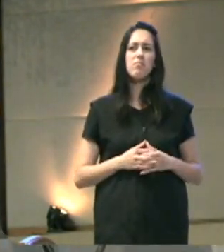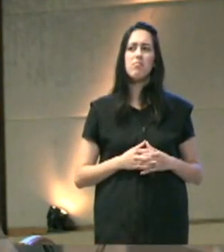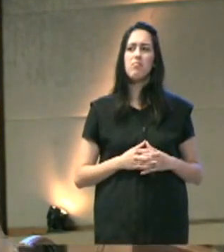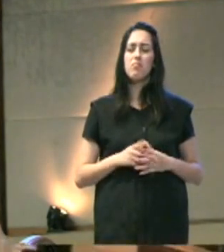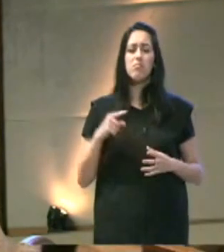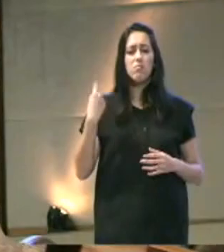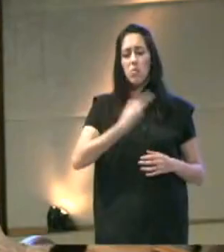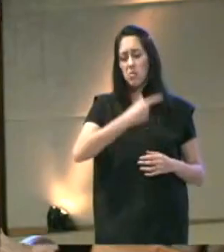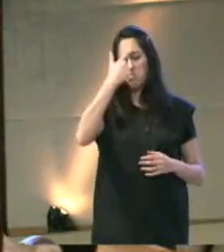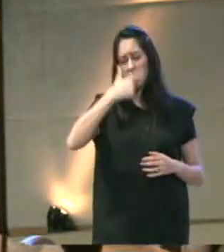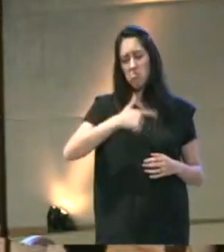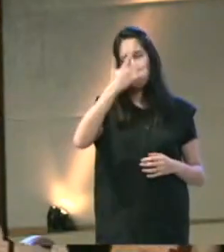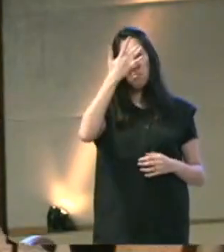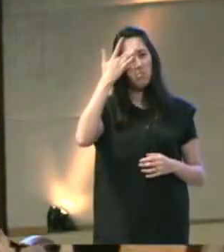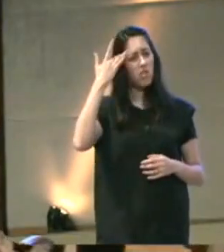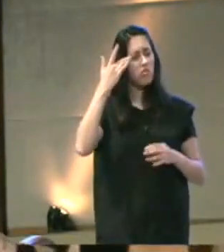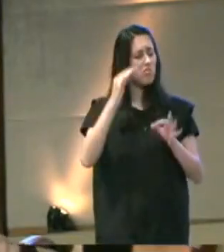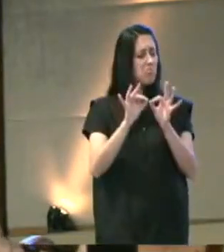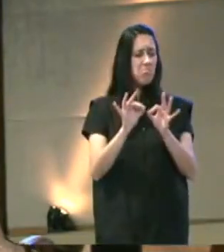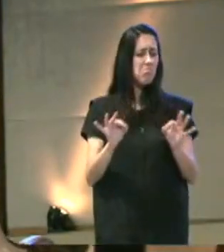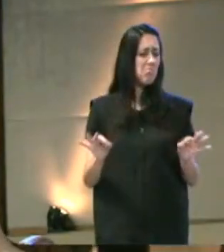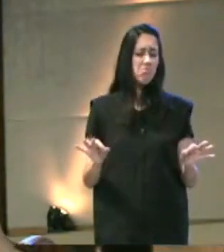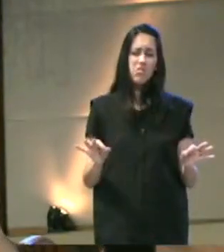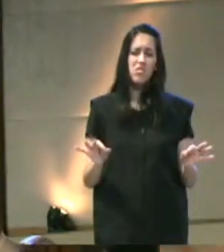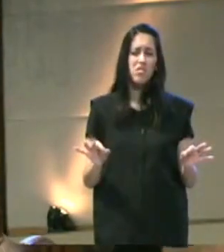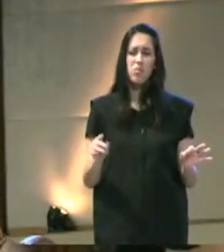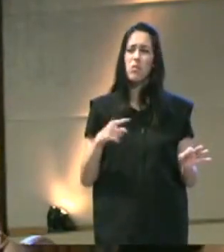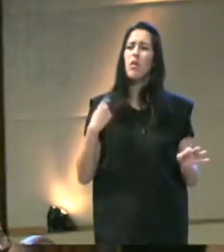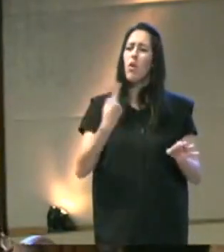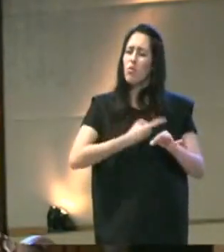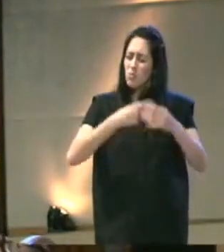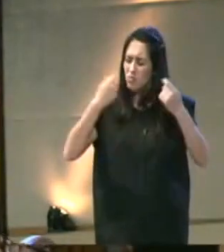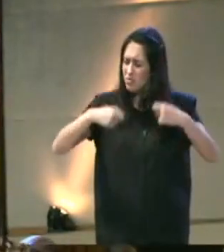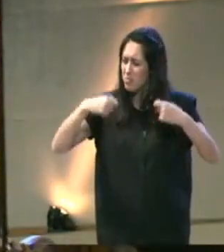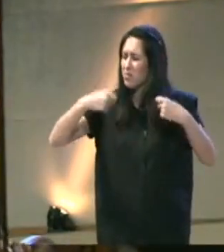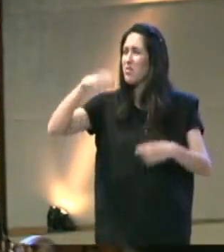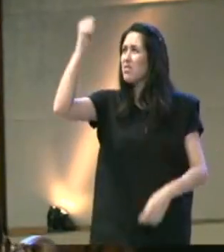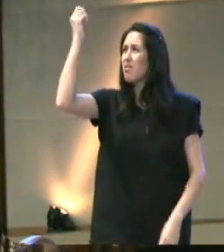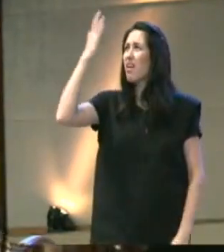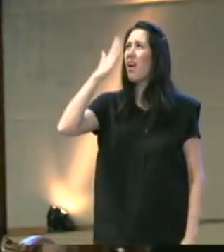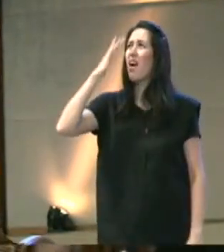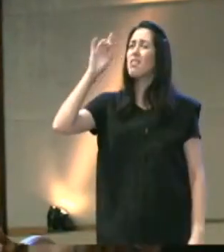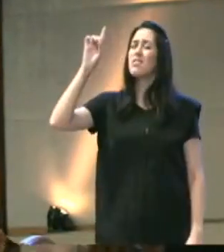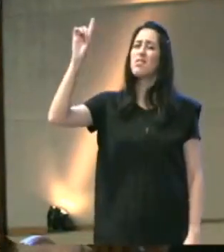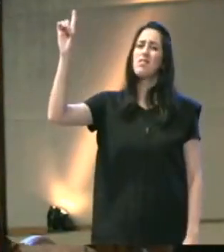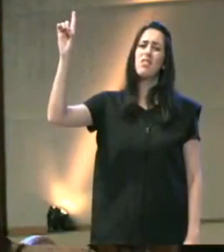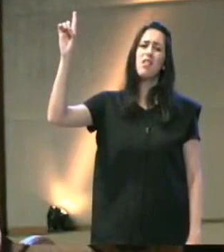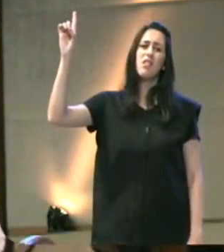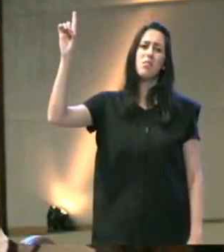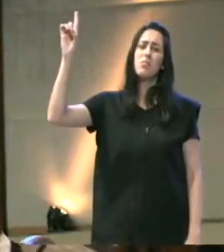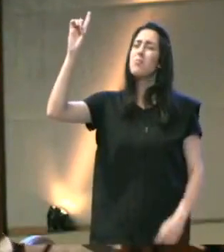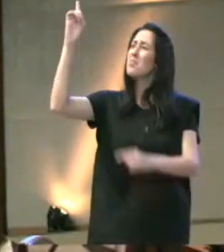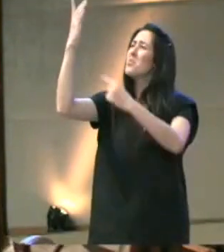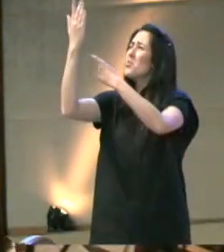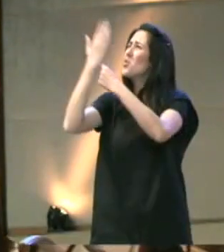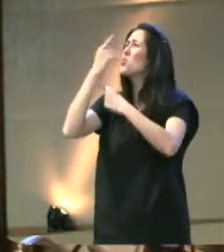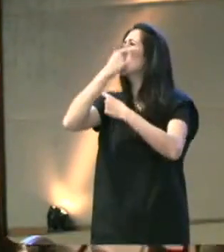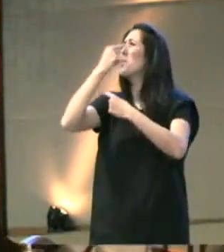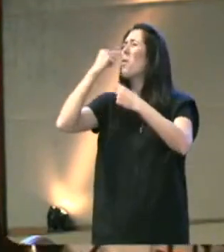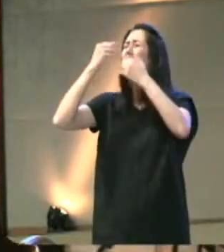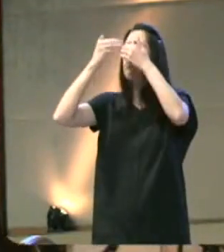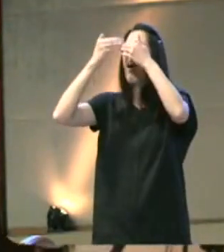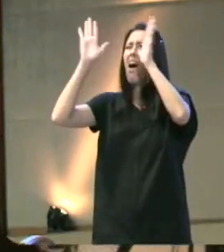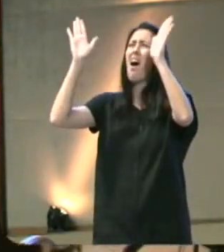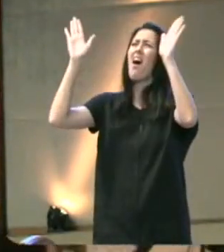como pessoas que carecem da graça dele. Abre os nossos olhos, Senhor, abre